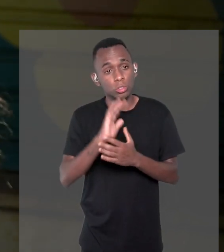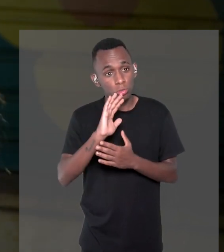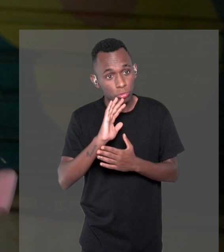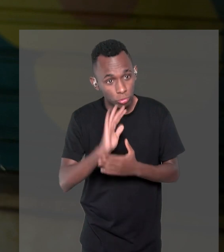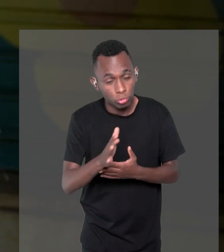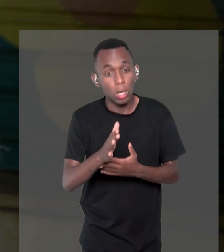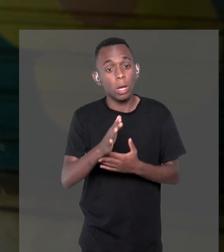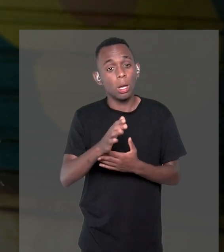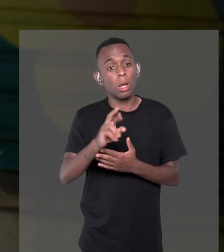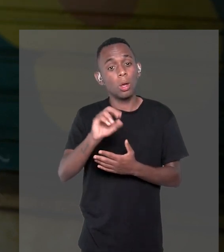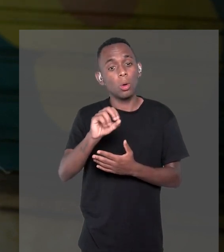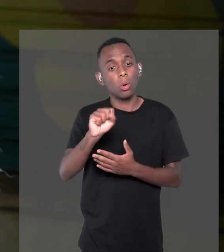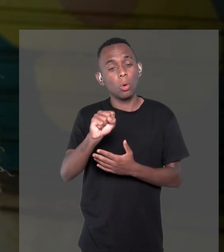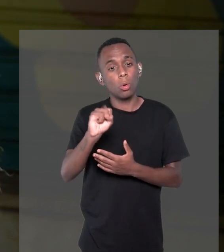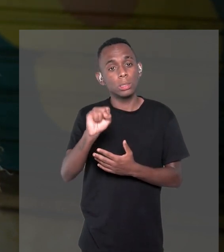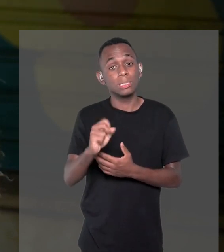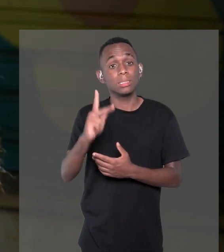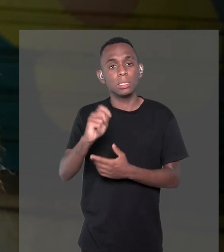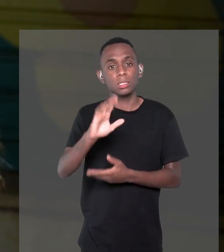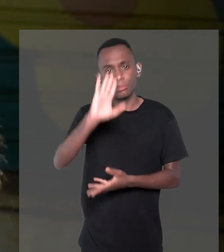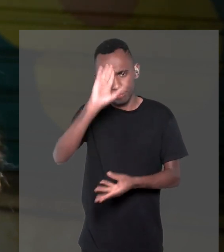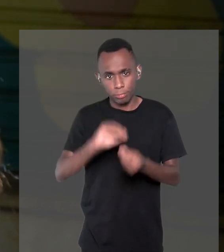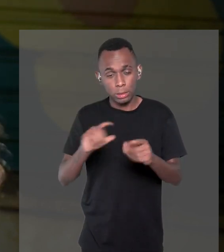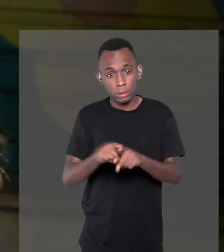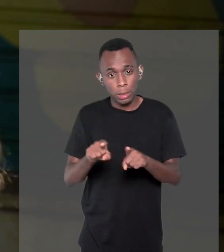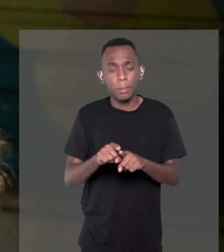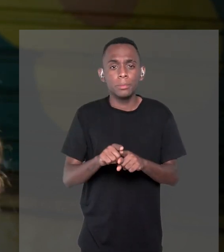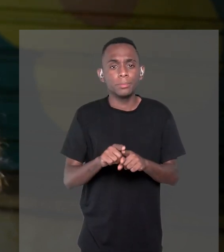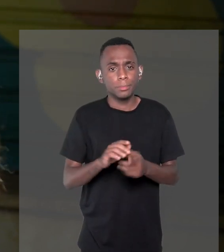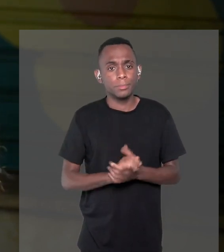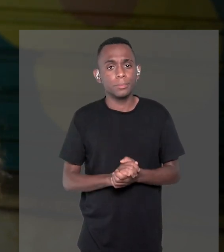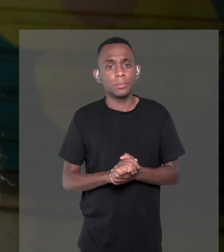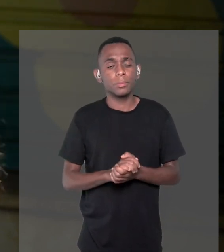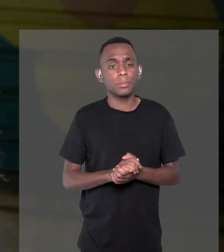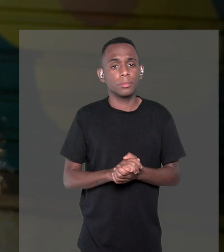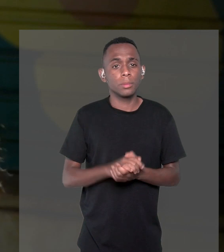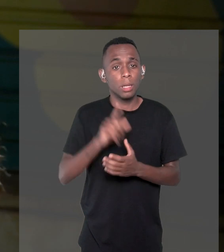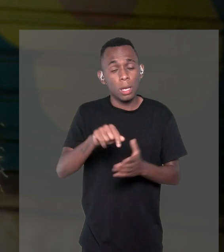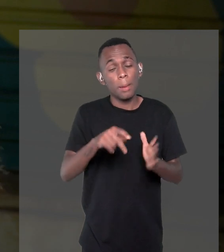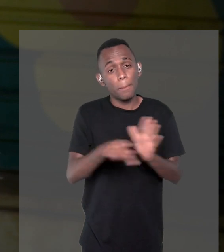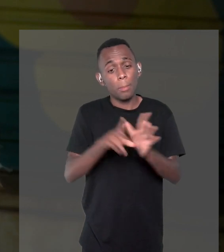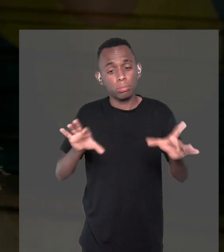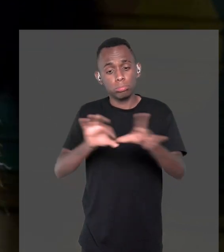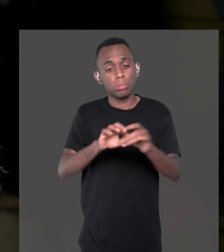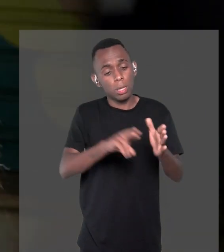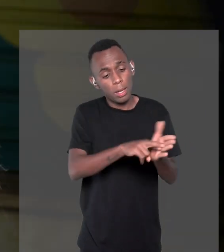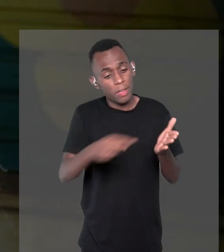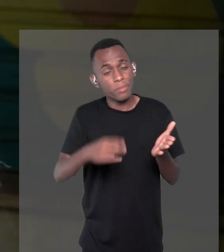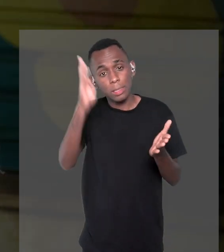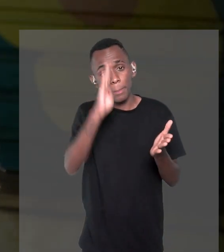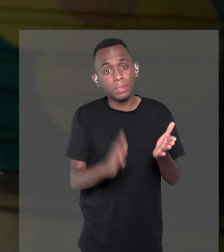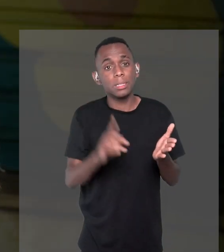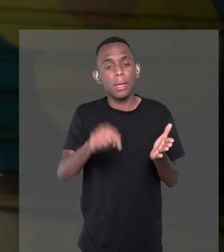cheio também de desafios, né? E a fé que a gente tem que ter é nessa juventude mesmo,